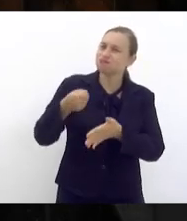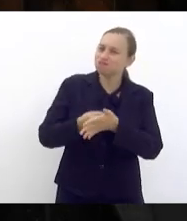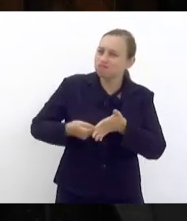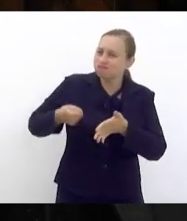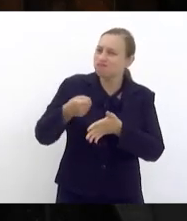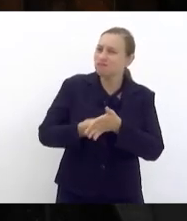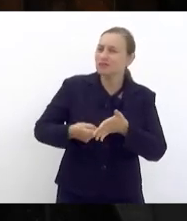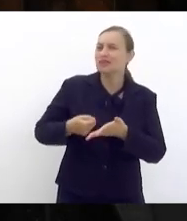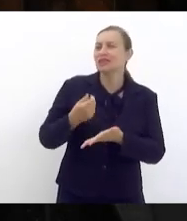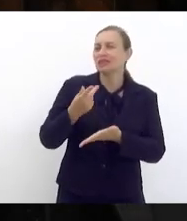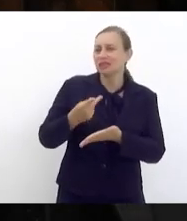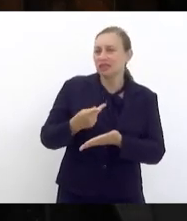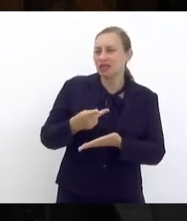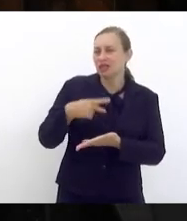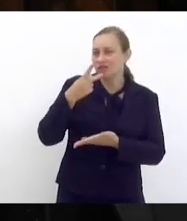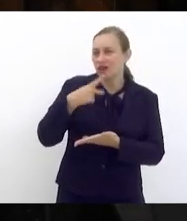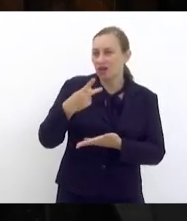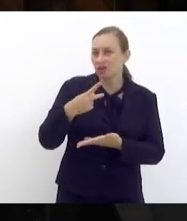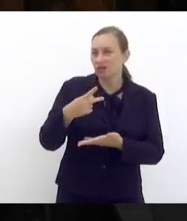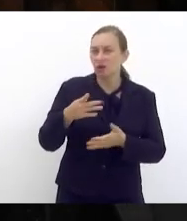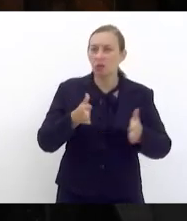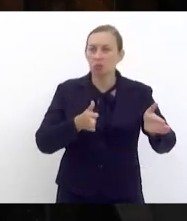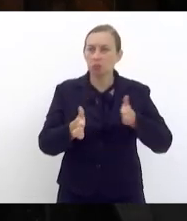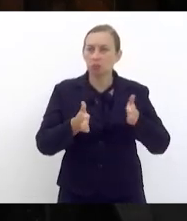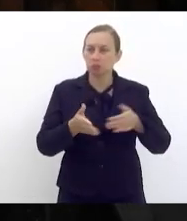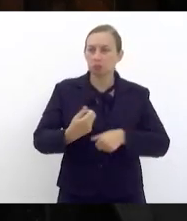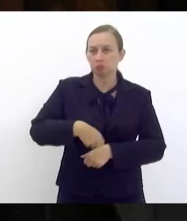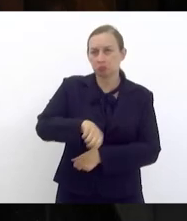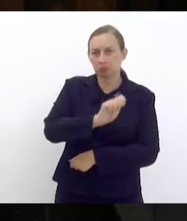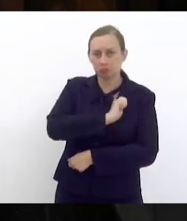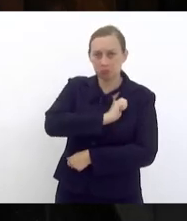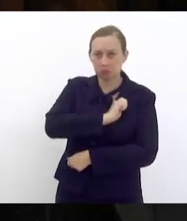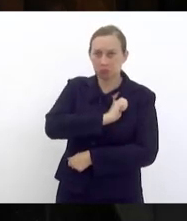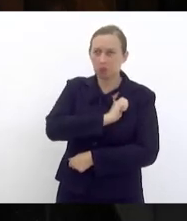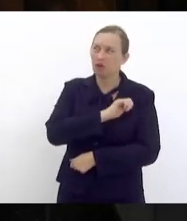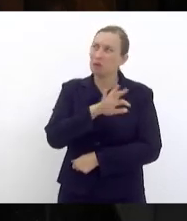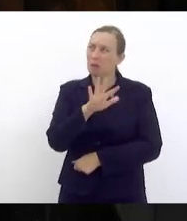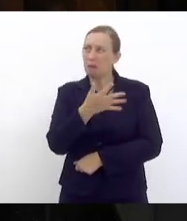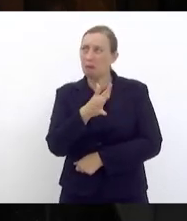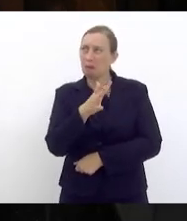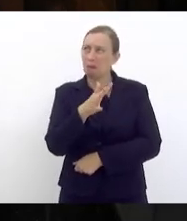nós estamos no regime de recuperação fiscal, que vai durar